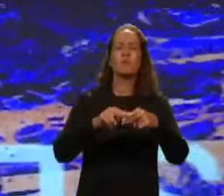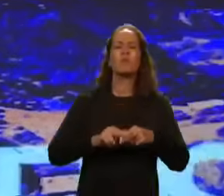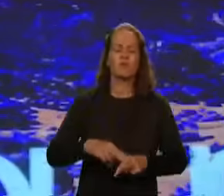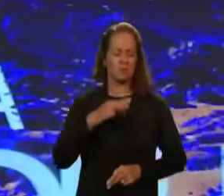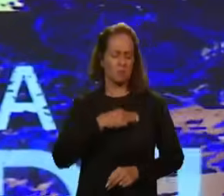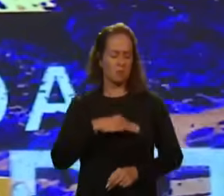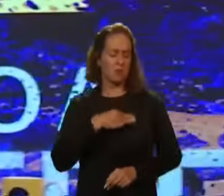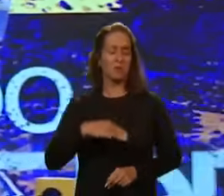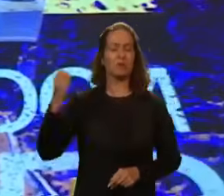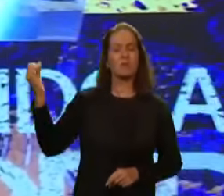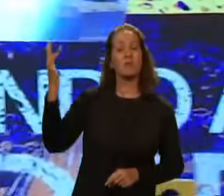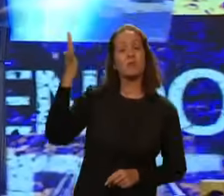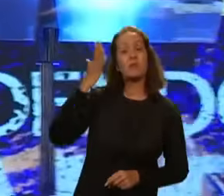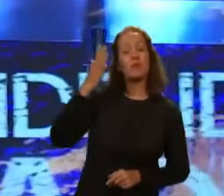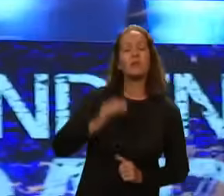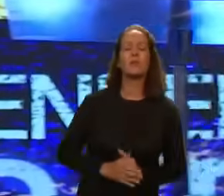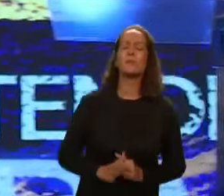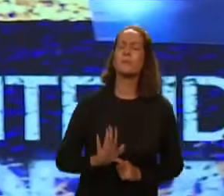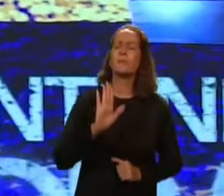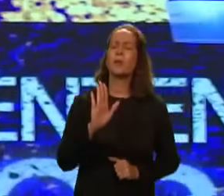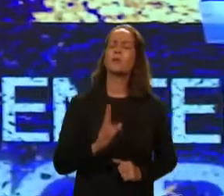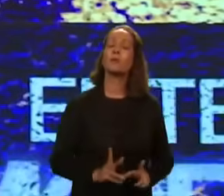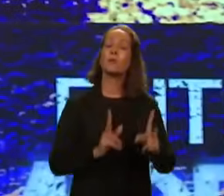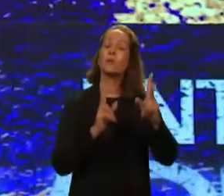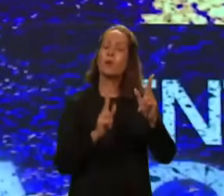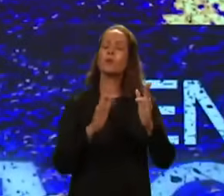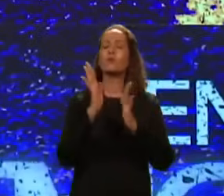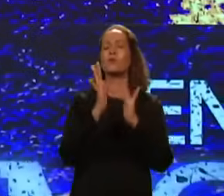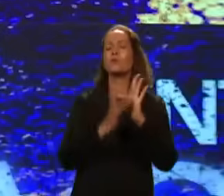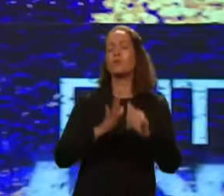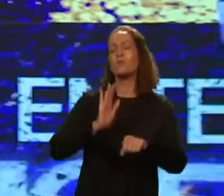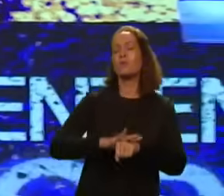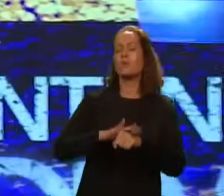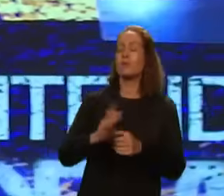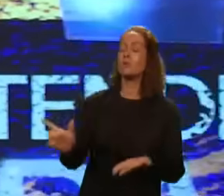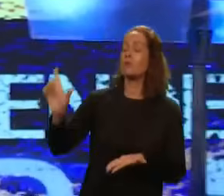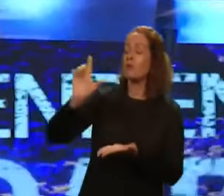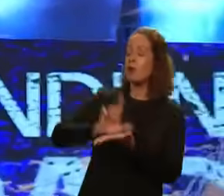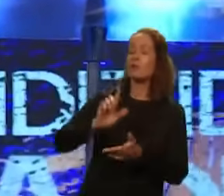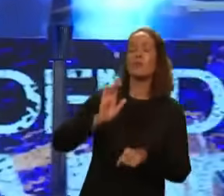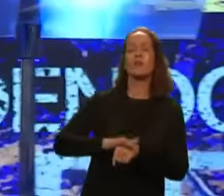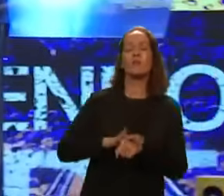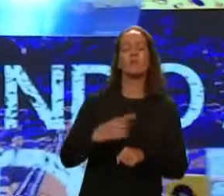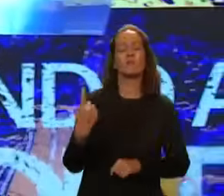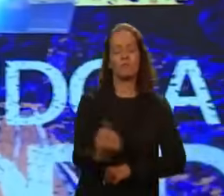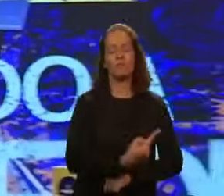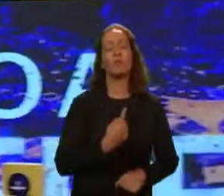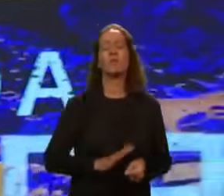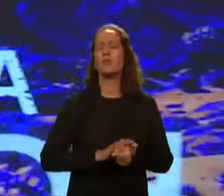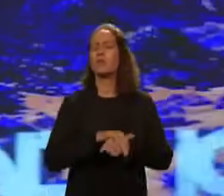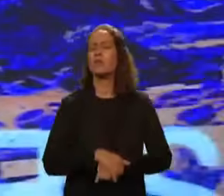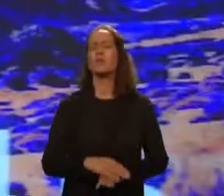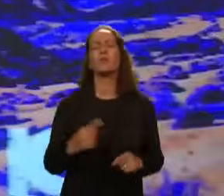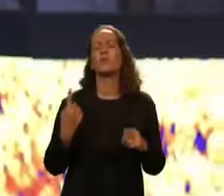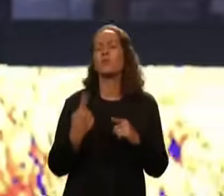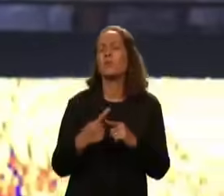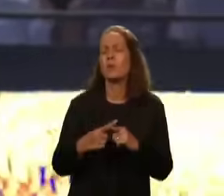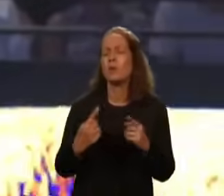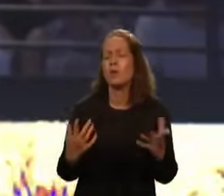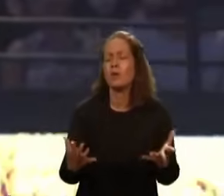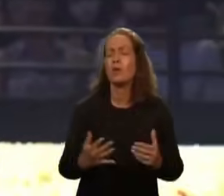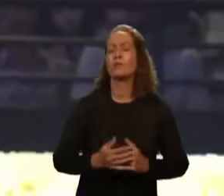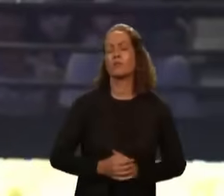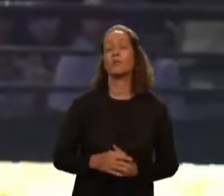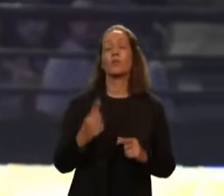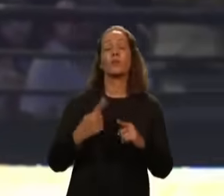por graça. Mas do mesmo jeito que ele fez por Lázaro, ele vai fazer por nós aqui nessa noite. Por quê, Lucinho? Porque Deus